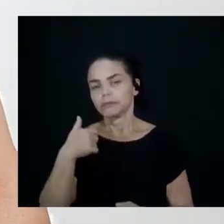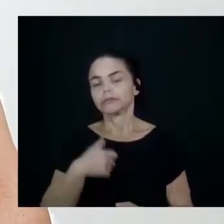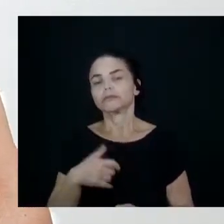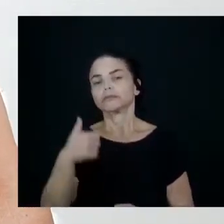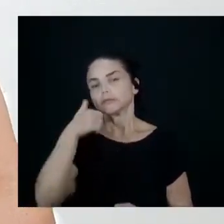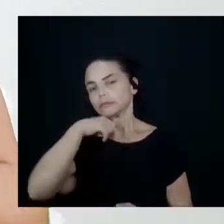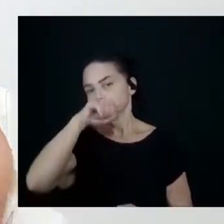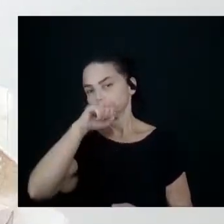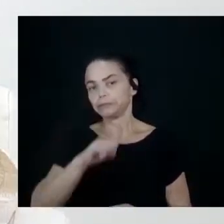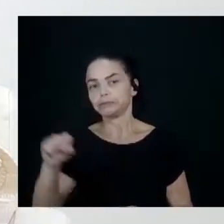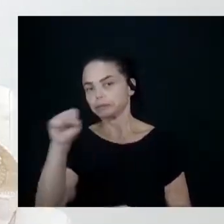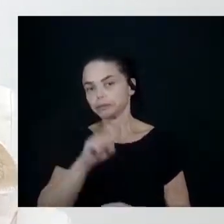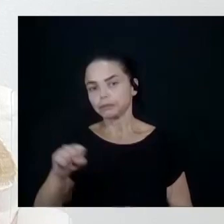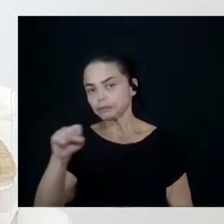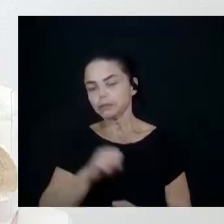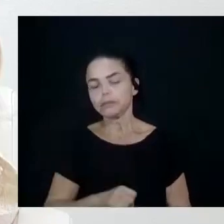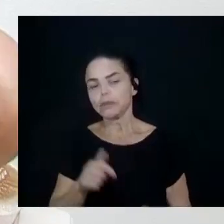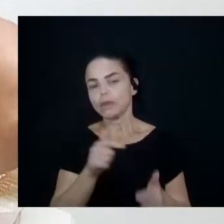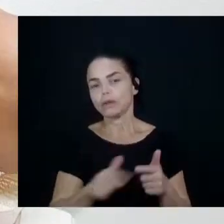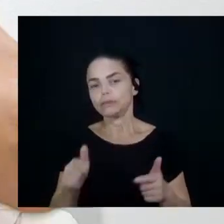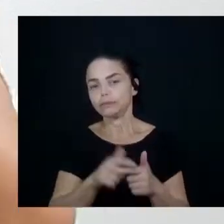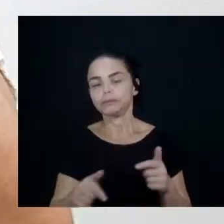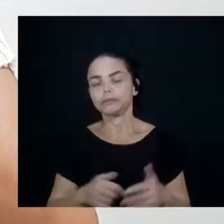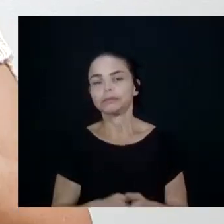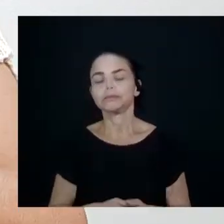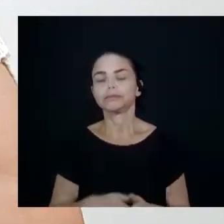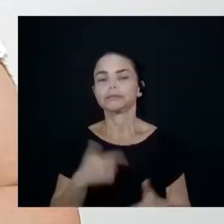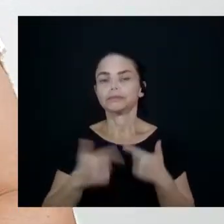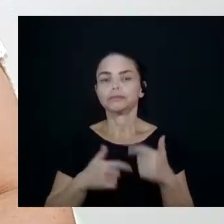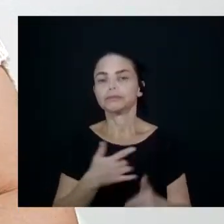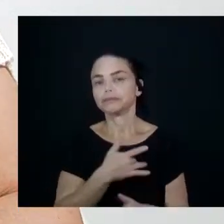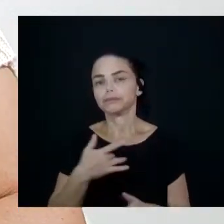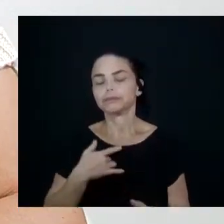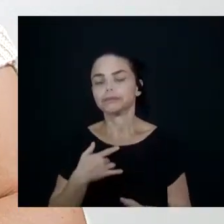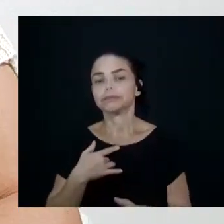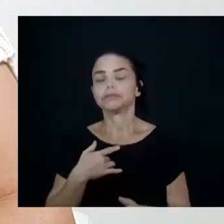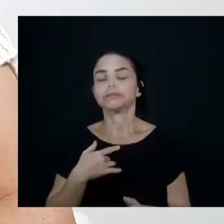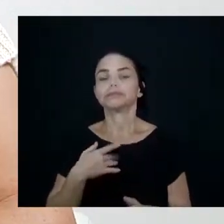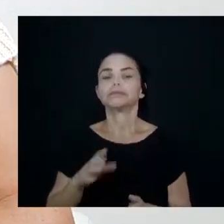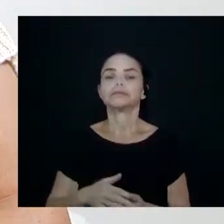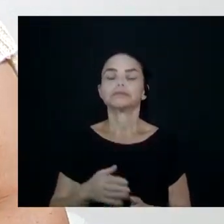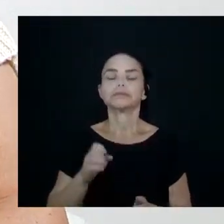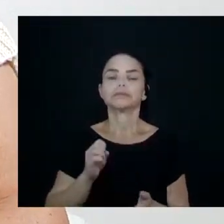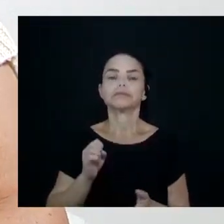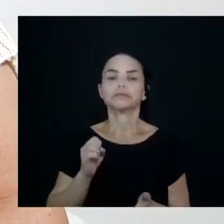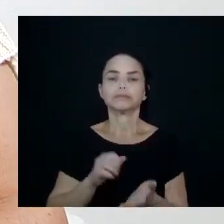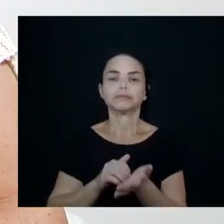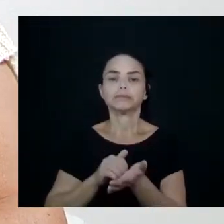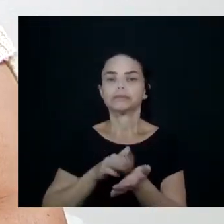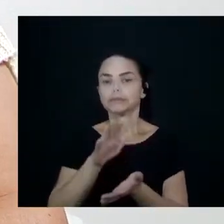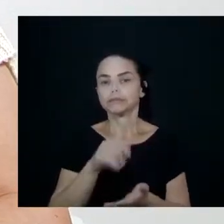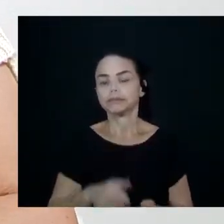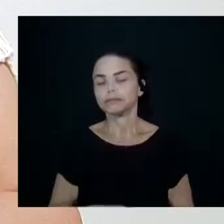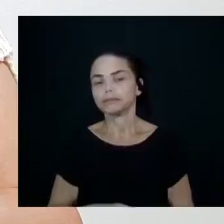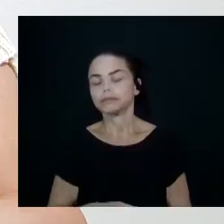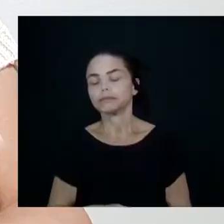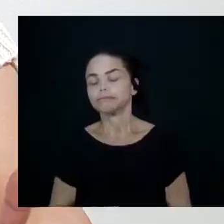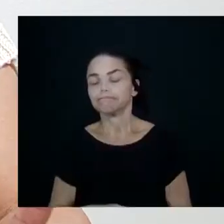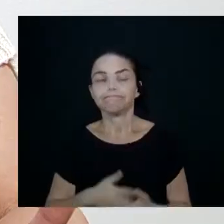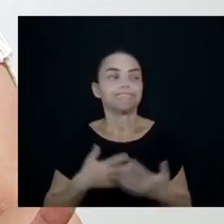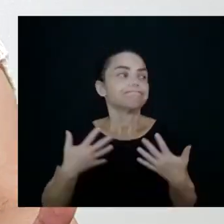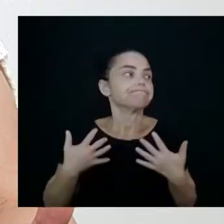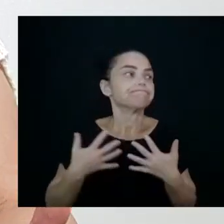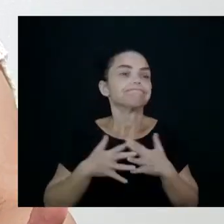mãe solo. Tá. Eu tive um problema no meu trabalho de saúde, tive que me desligar. E o